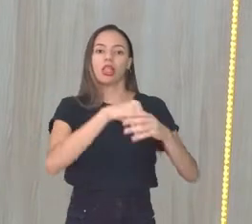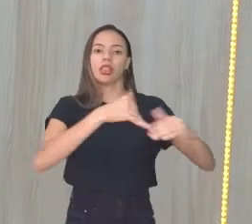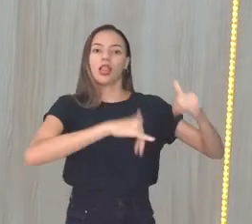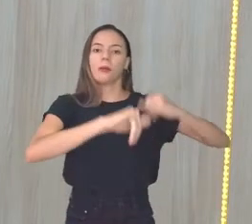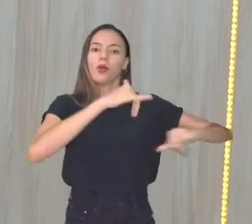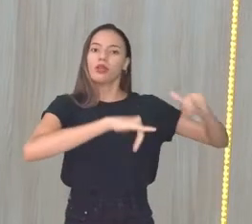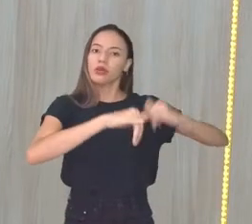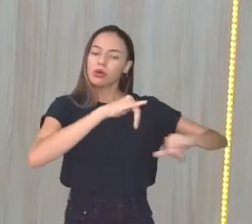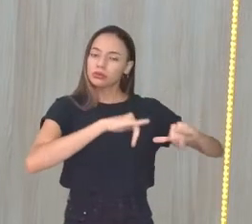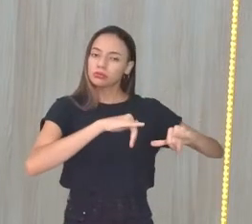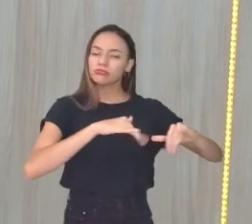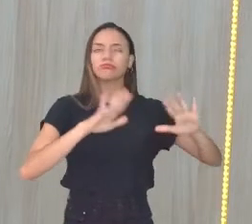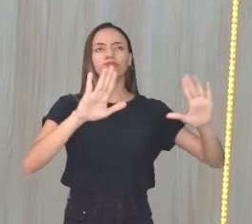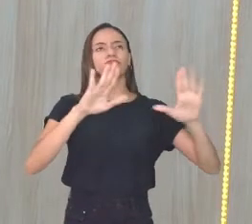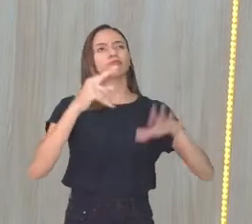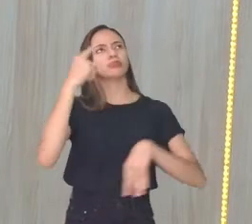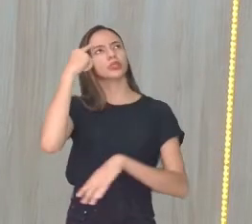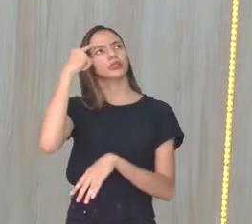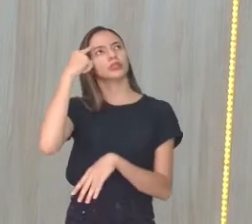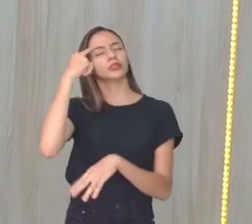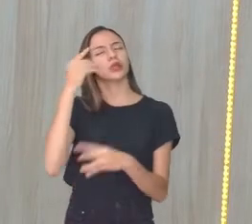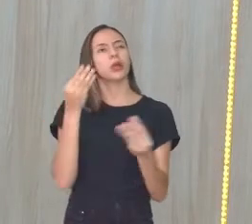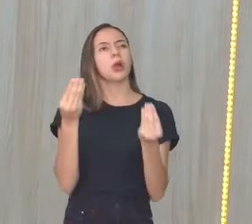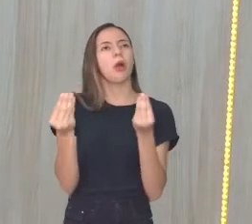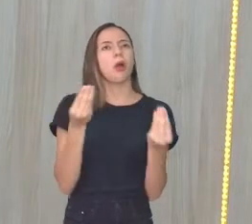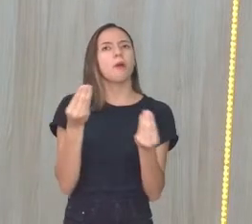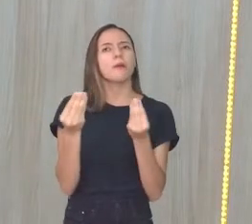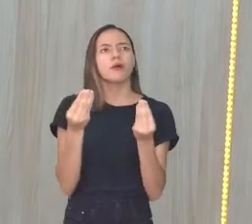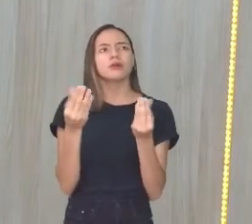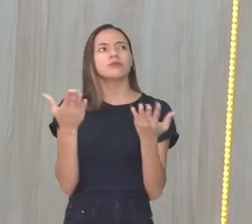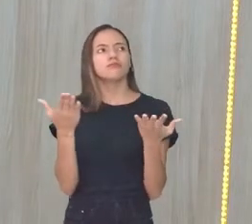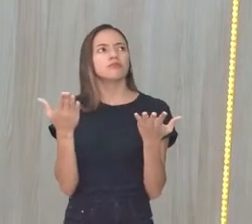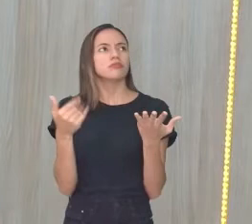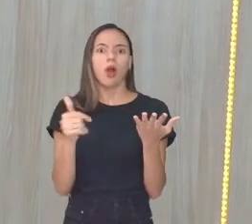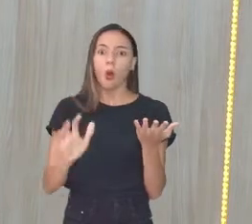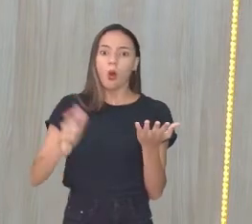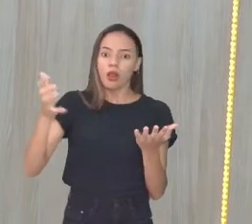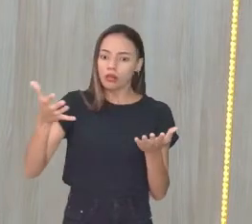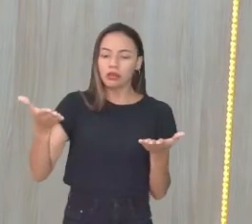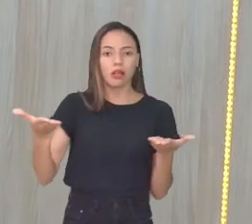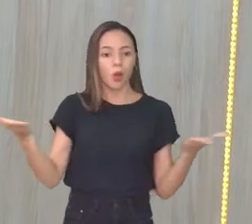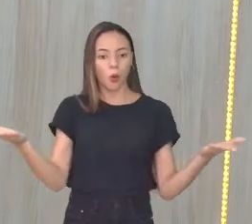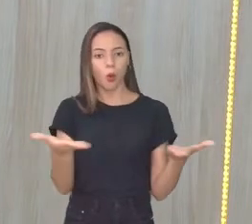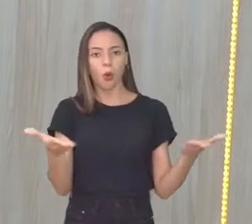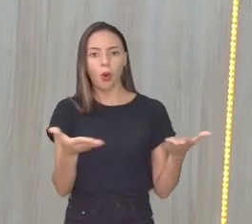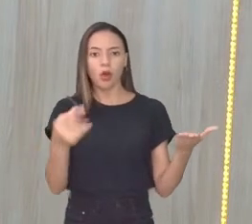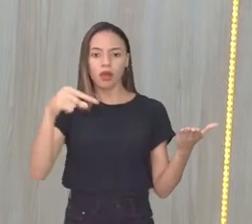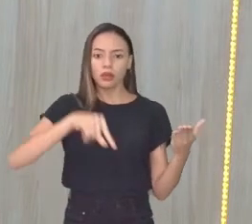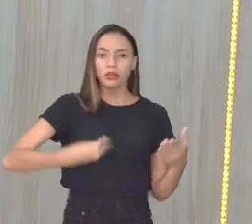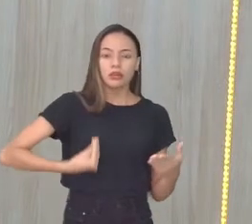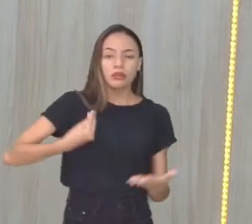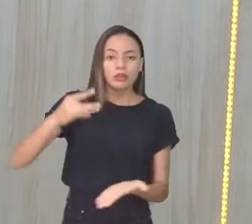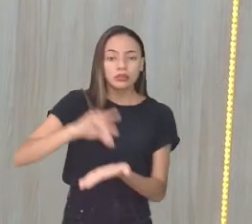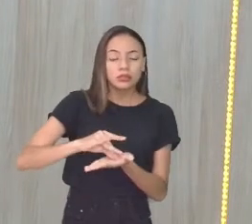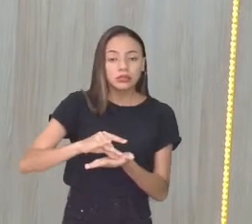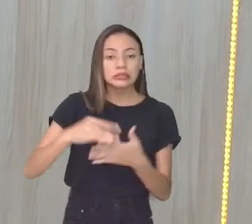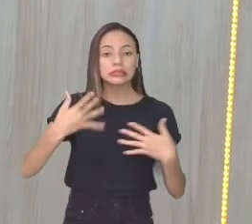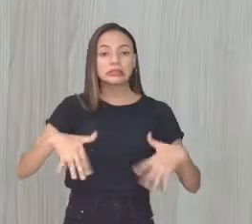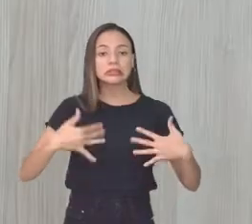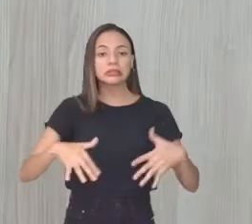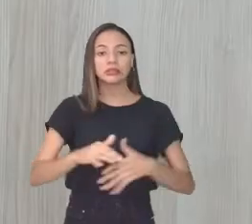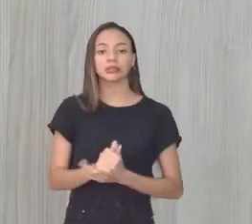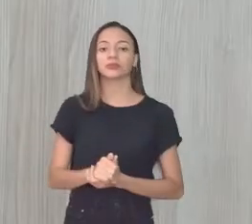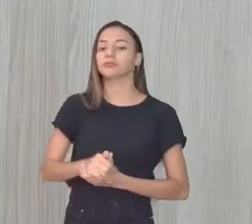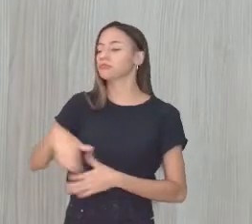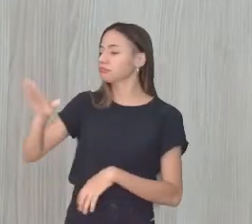pensando, né, como isso pode também estar acontecendo na nossa nossa realidade, E um né? parêntese,